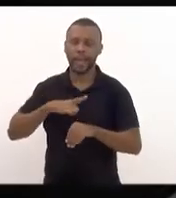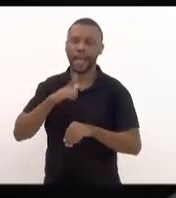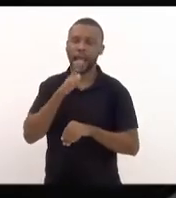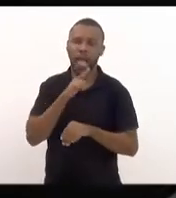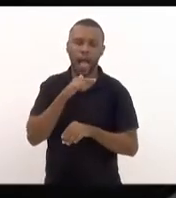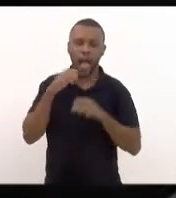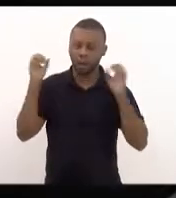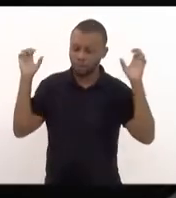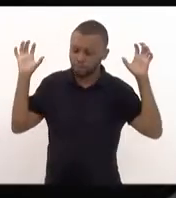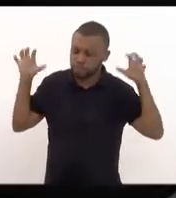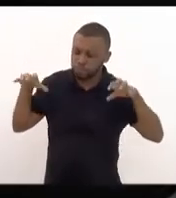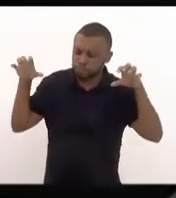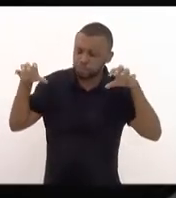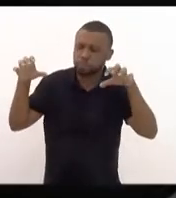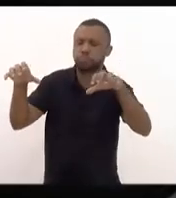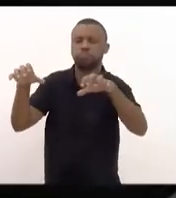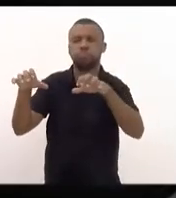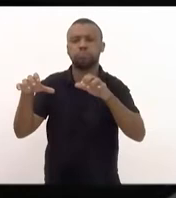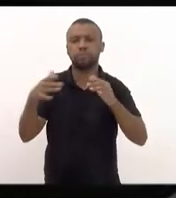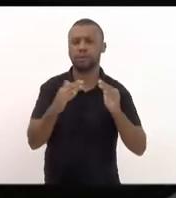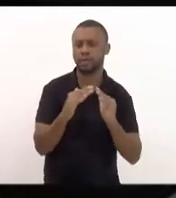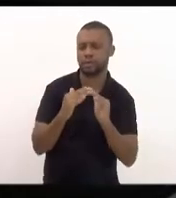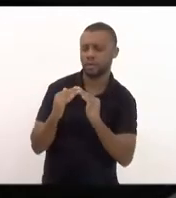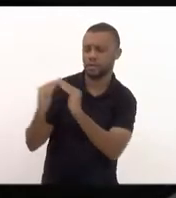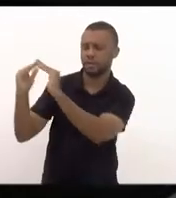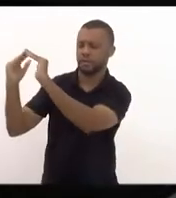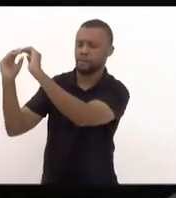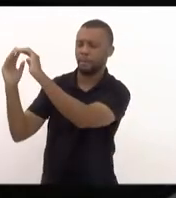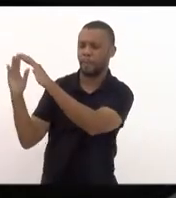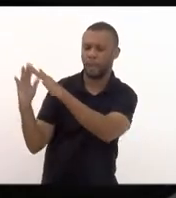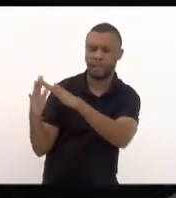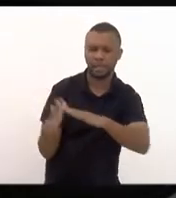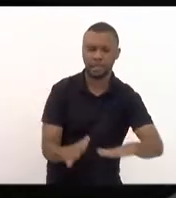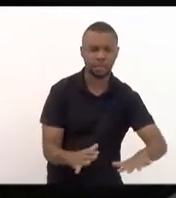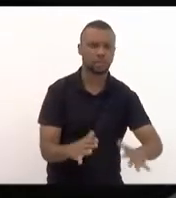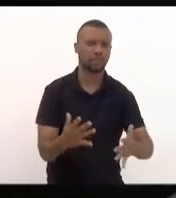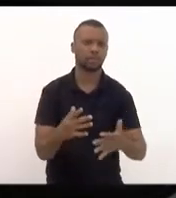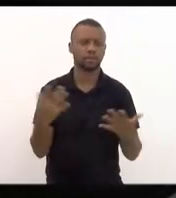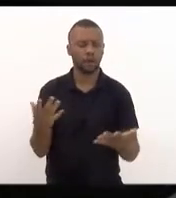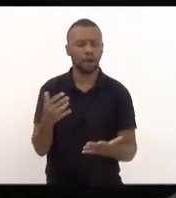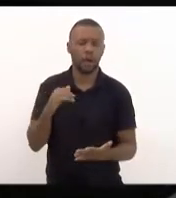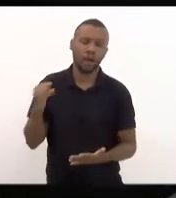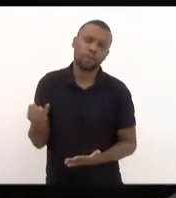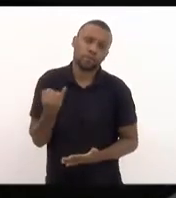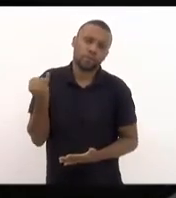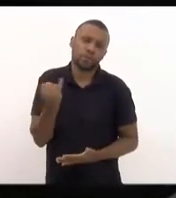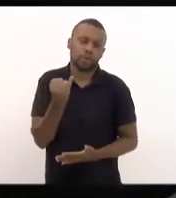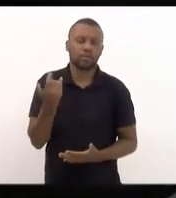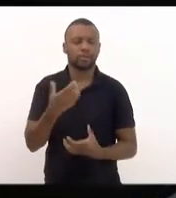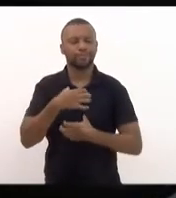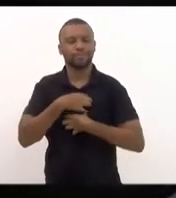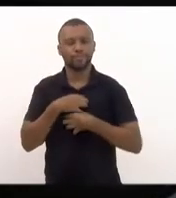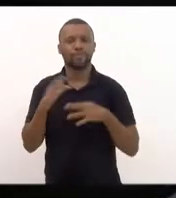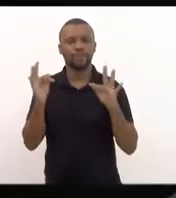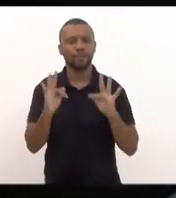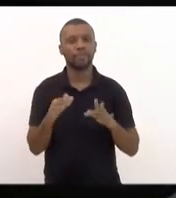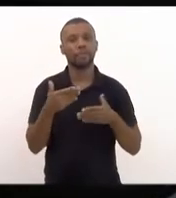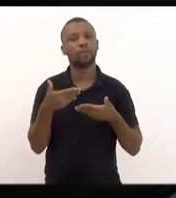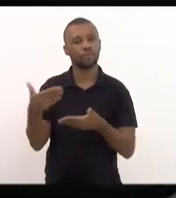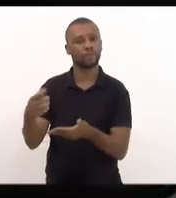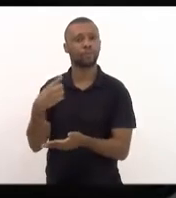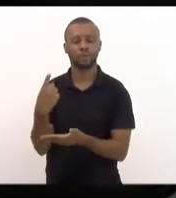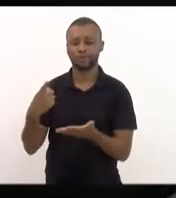todos esses problemas. Então, é muito oportuno, né, nós do INEA, que nós estamos muito felizes pelo convite que o senhor fez para a gente para